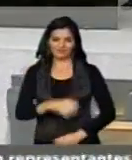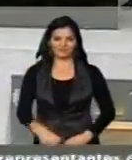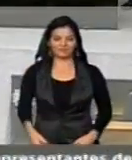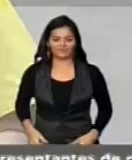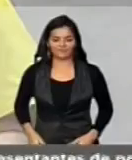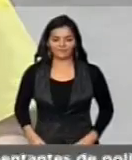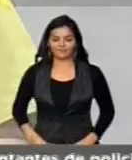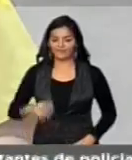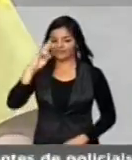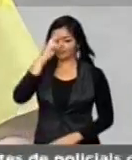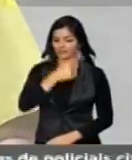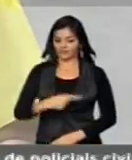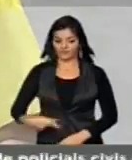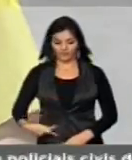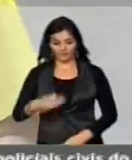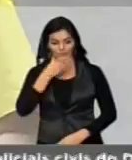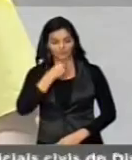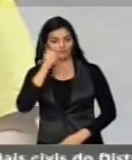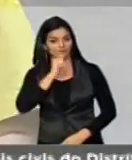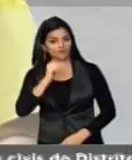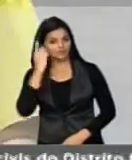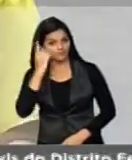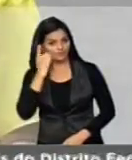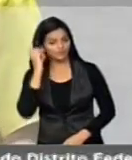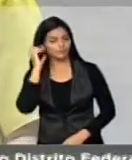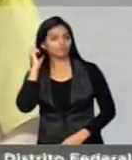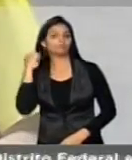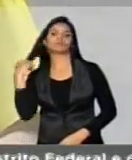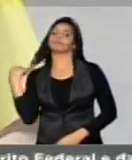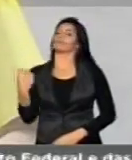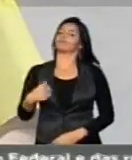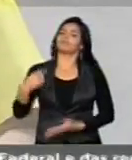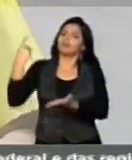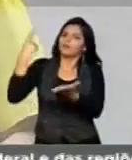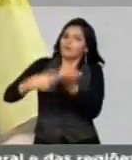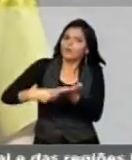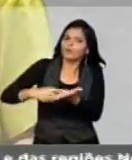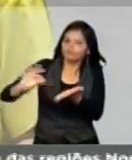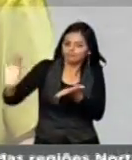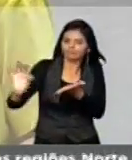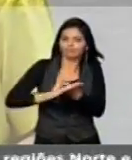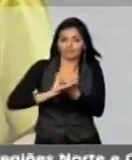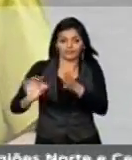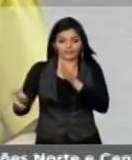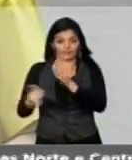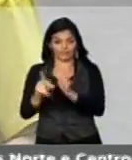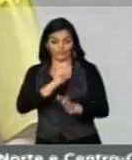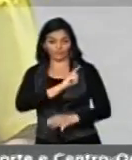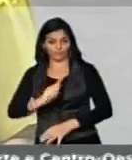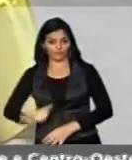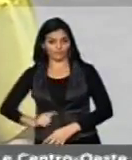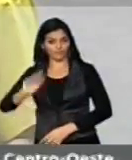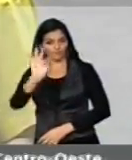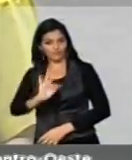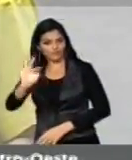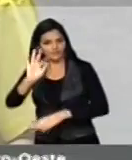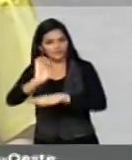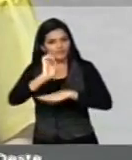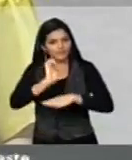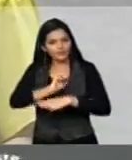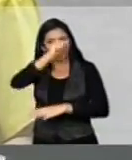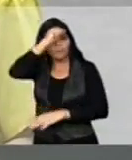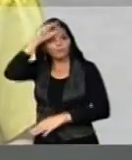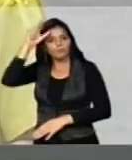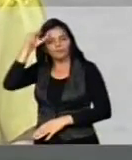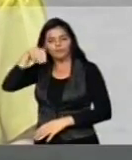Obrigada. Senhor presidente, senhores e senhoras parlamentares, um acordo foi assinado pelo governo federal, estadual e